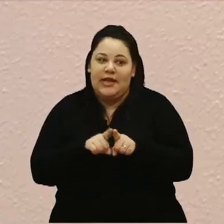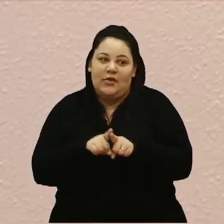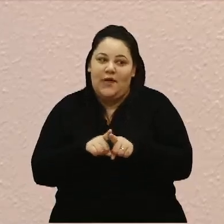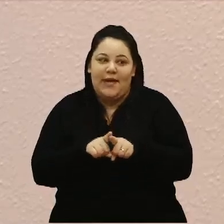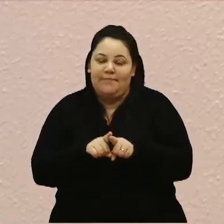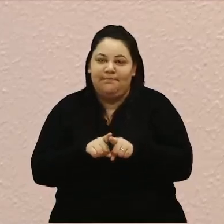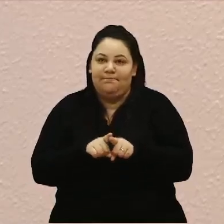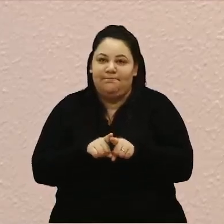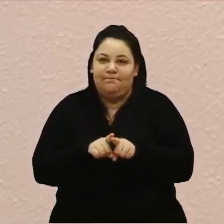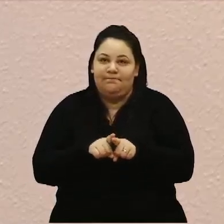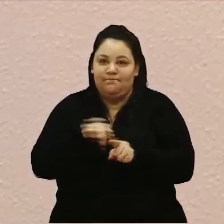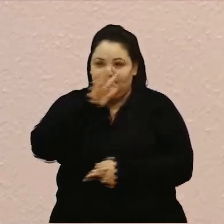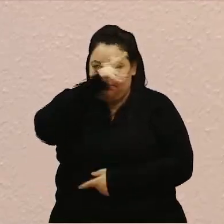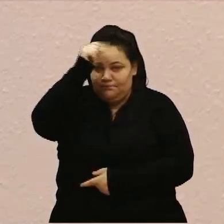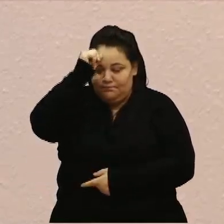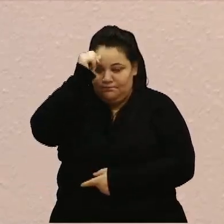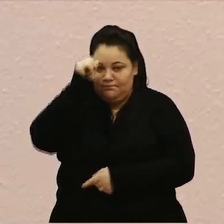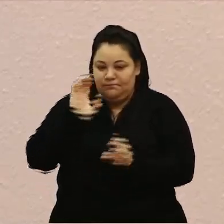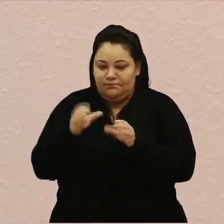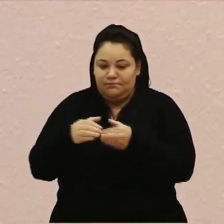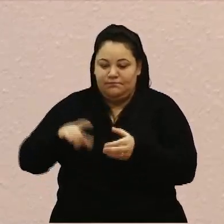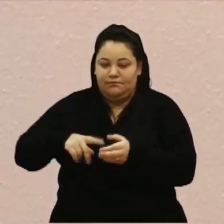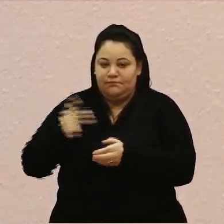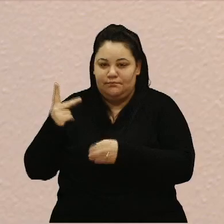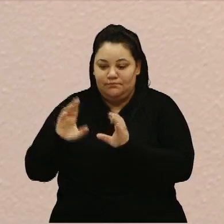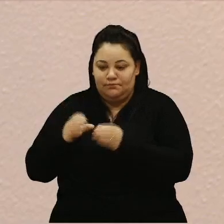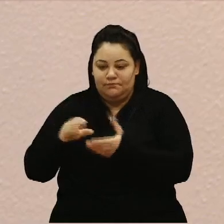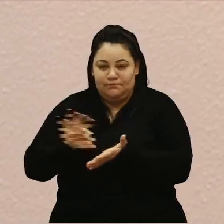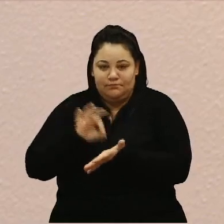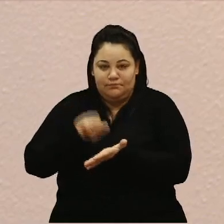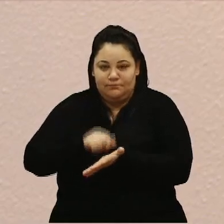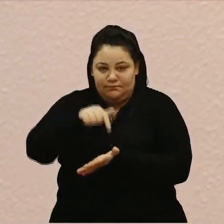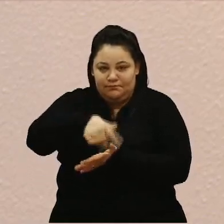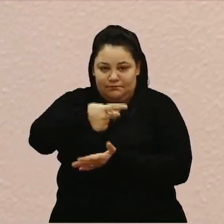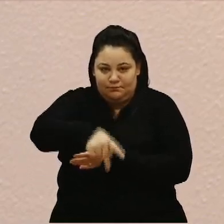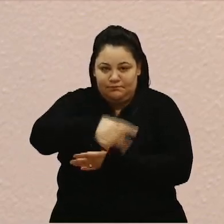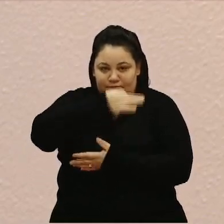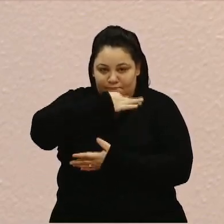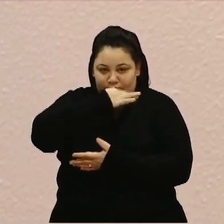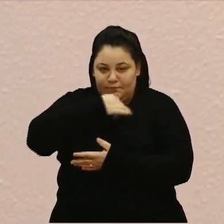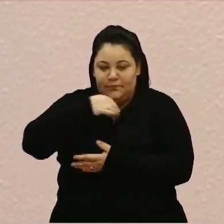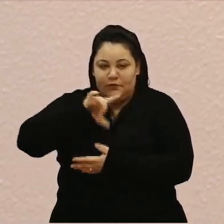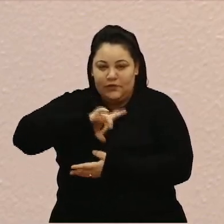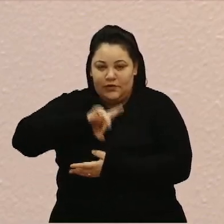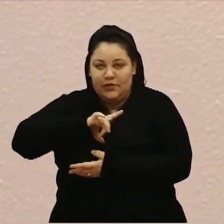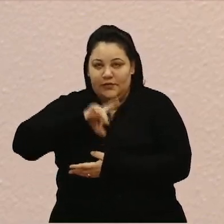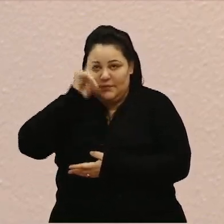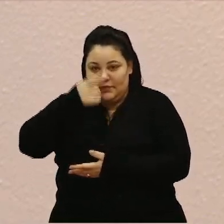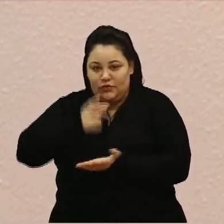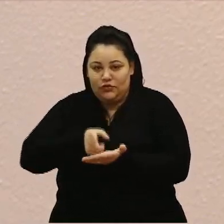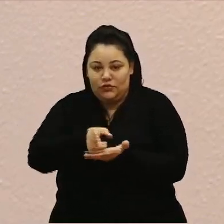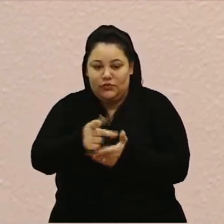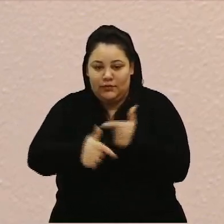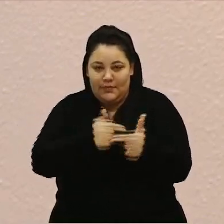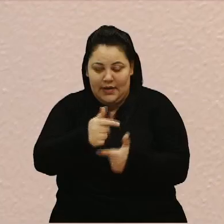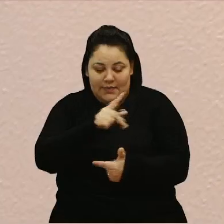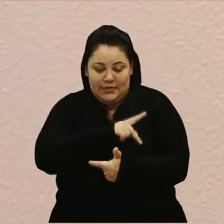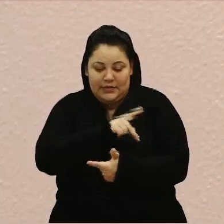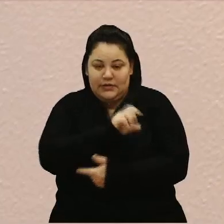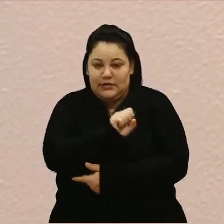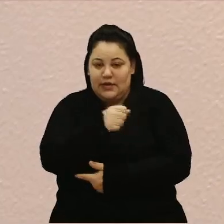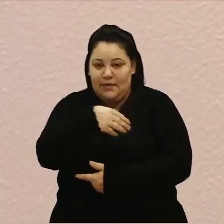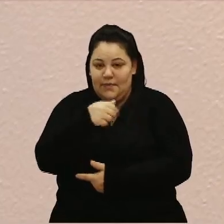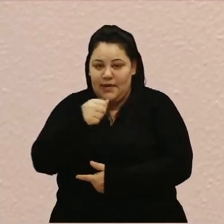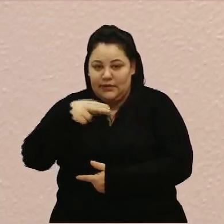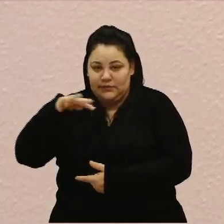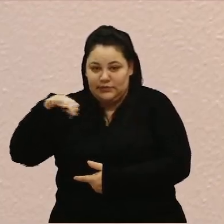nossa cidade, onde tiveram 2 chapas inscritas, e nós tivemos para a recondução dos trabalhos a presidente Samanta Nascimento, então, onde ela